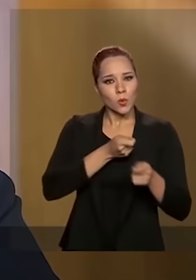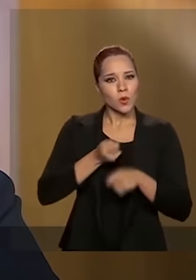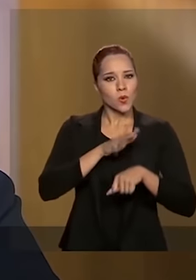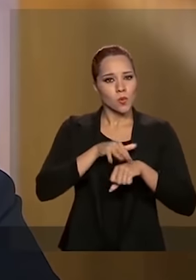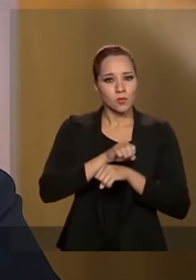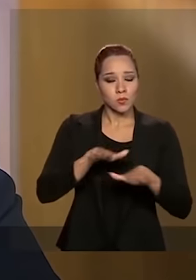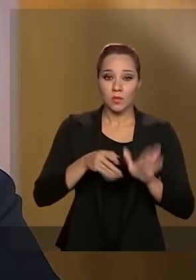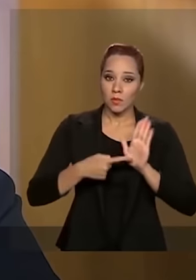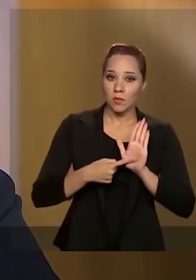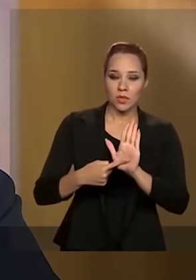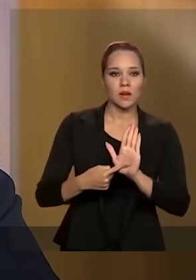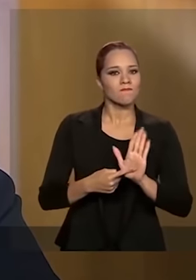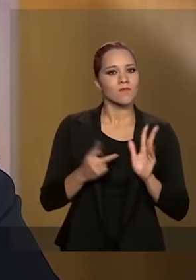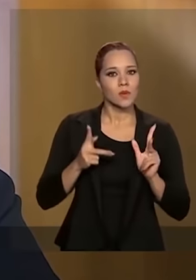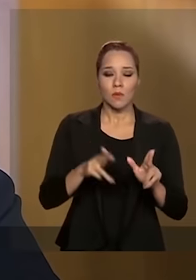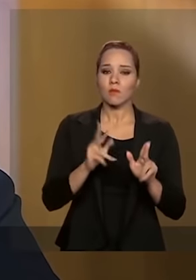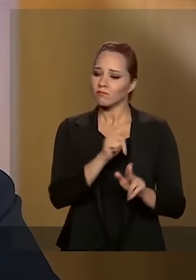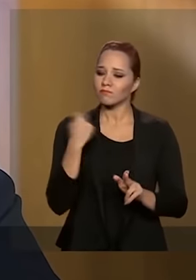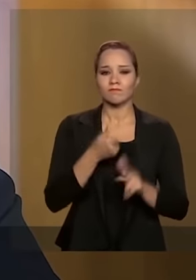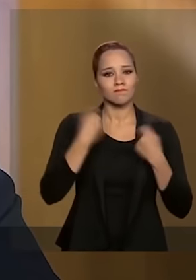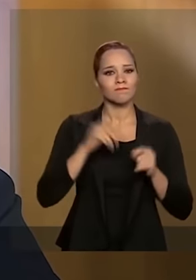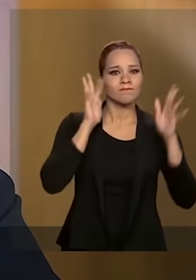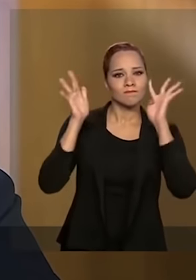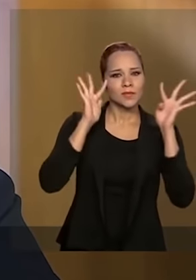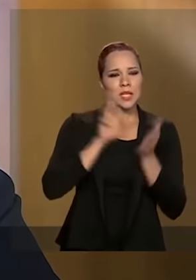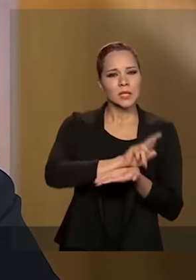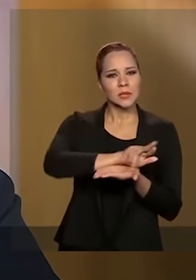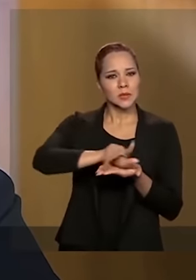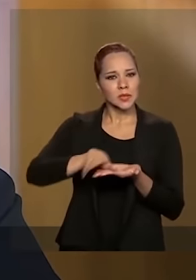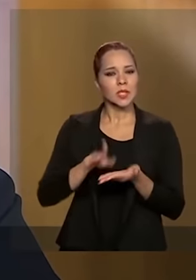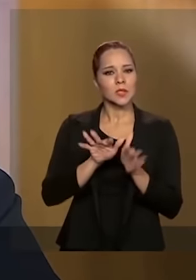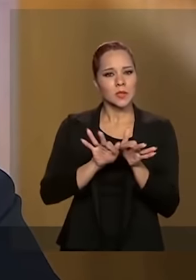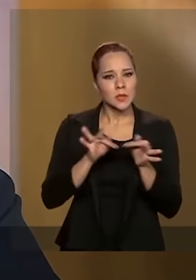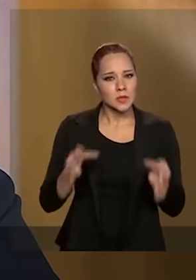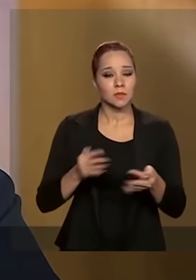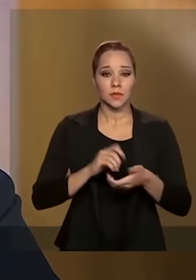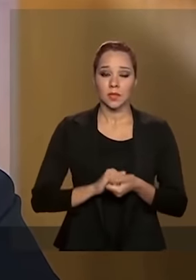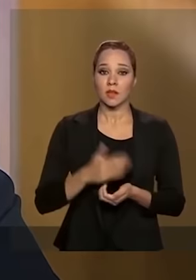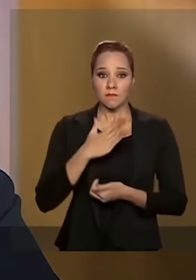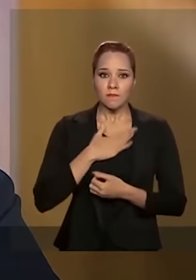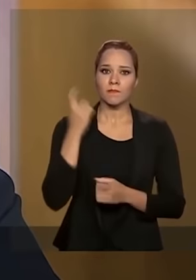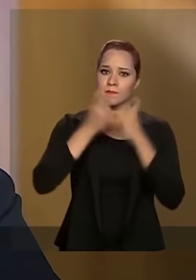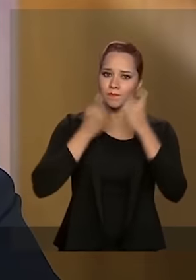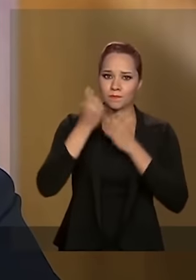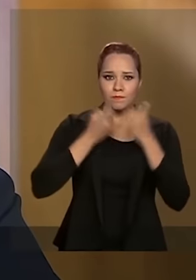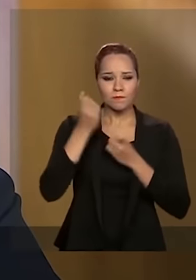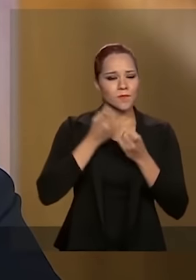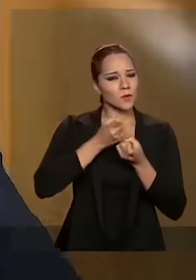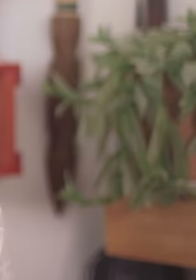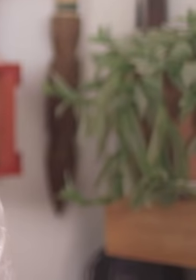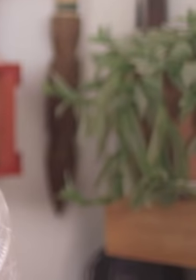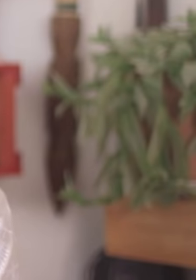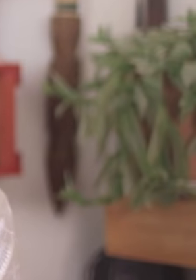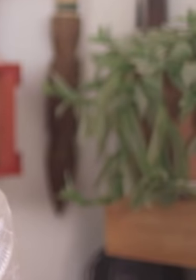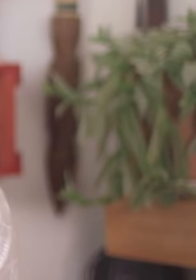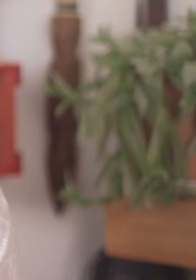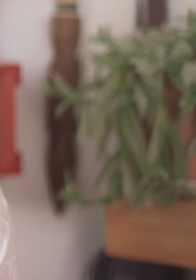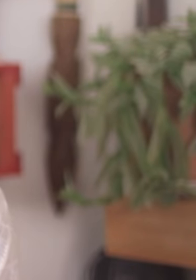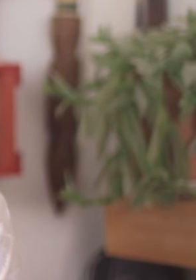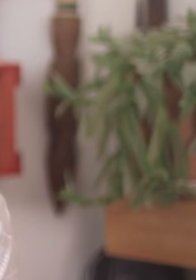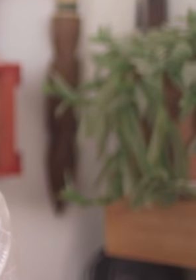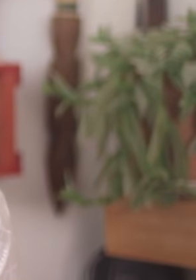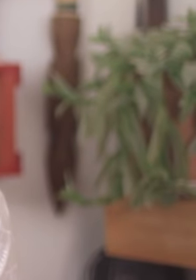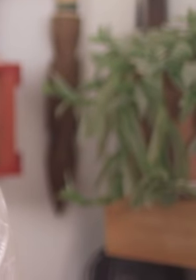poderia mas para mostrar que da mesma forma precisamos pensar nas mais uma delas é tem sido a minha preocupação desde olha